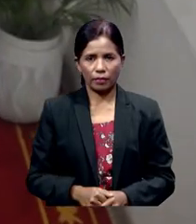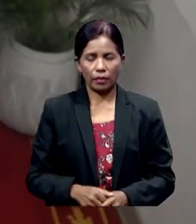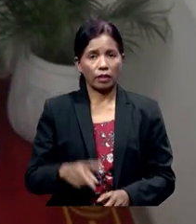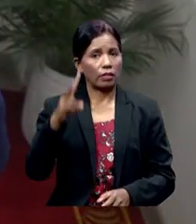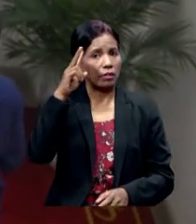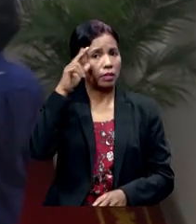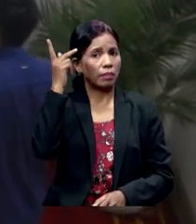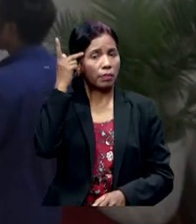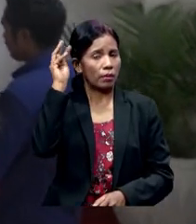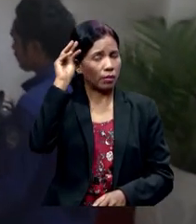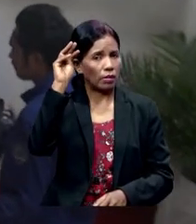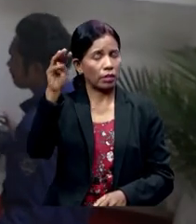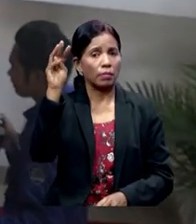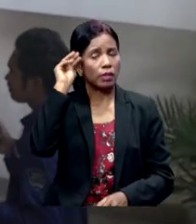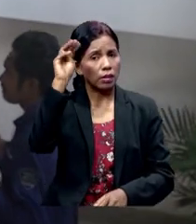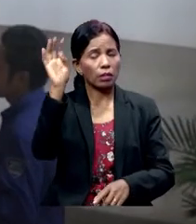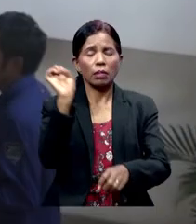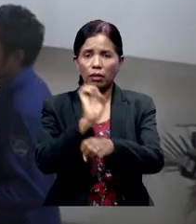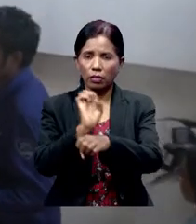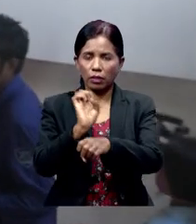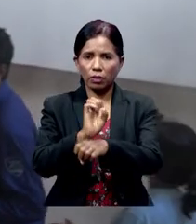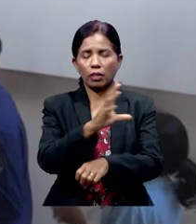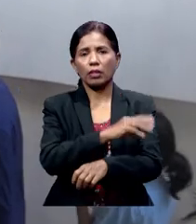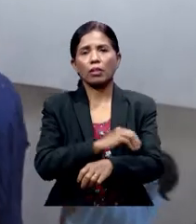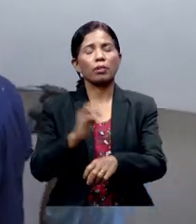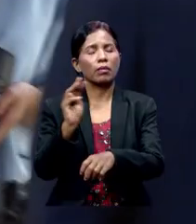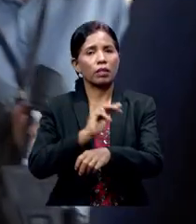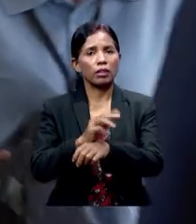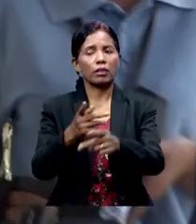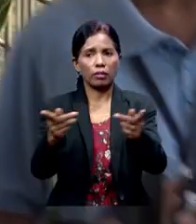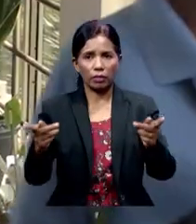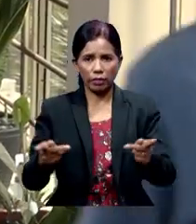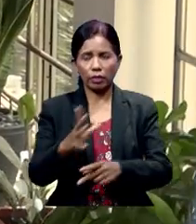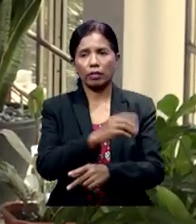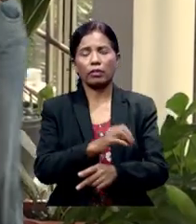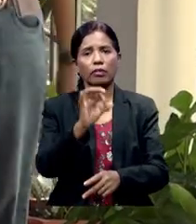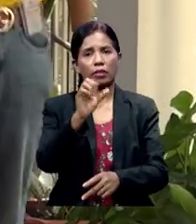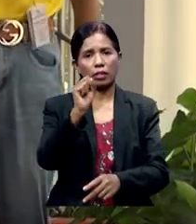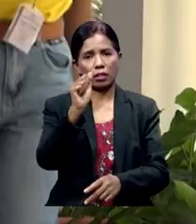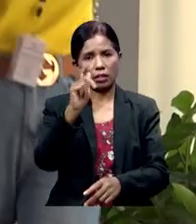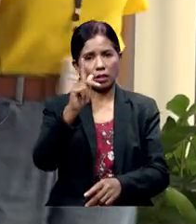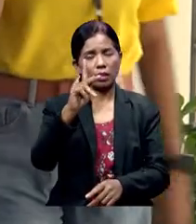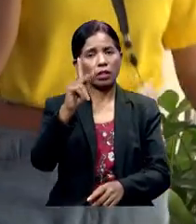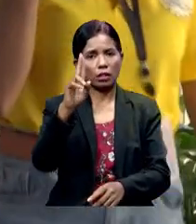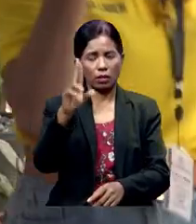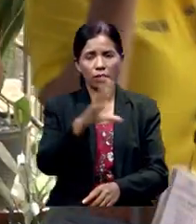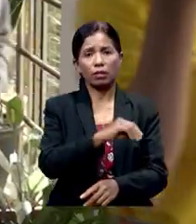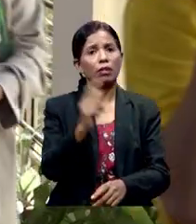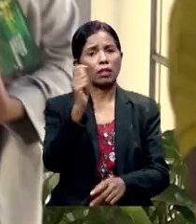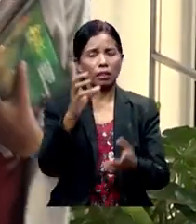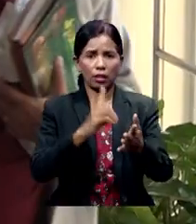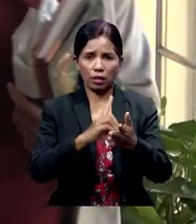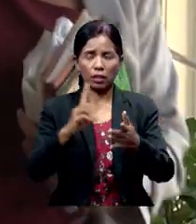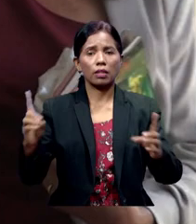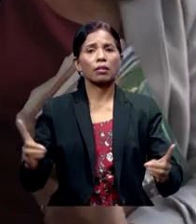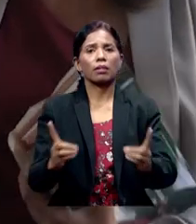Vice-Primeiro-Ministro, Ministro Coordenador do Assunto Econômico, no Ministro do Turismo, no Ambiente, Francisco Calboadilai, terça, né? Assorumalo o